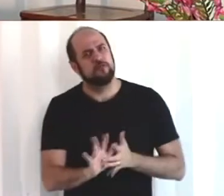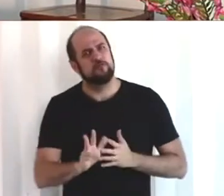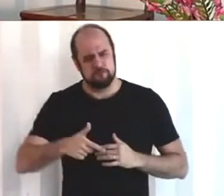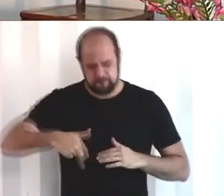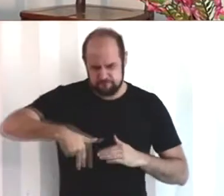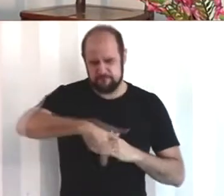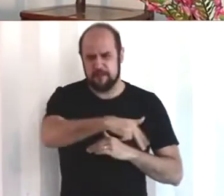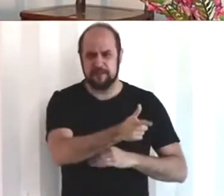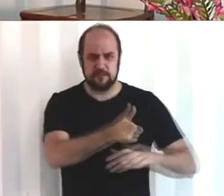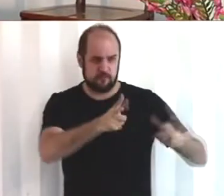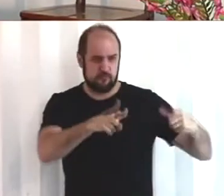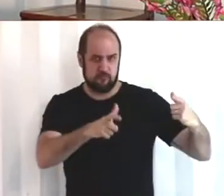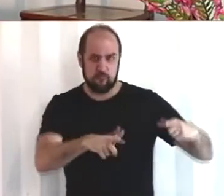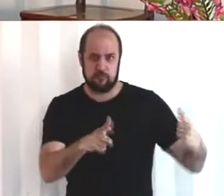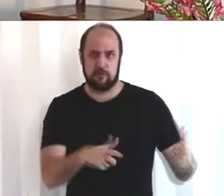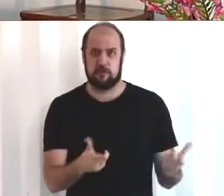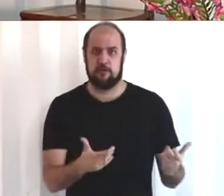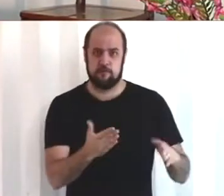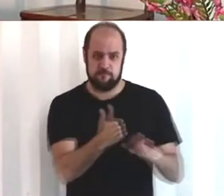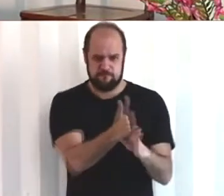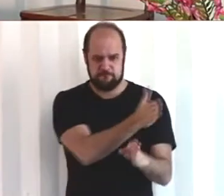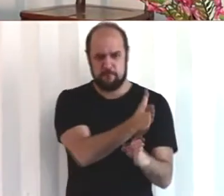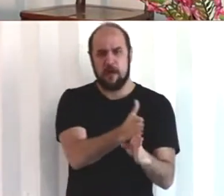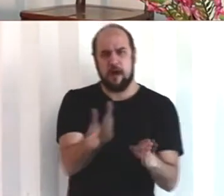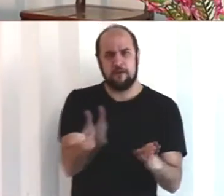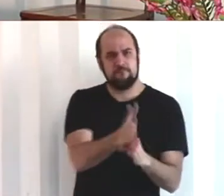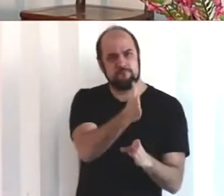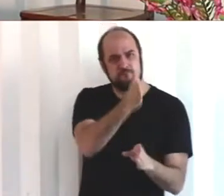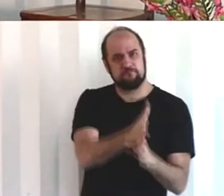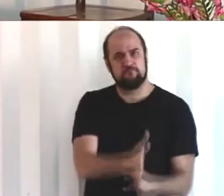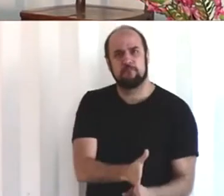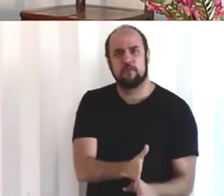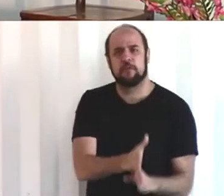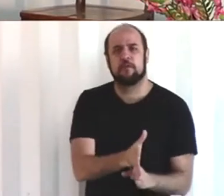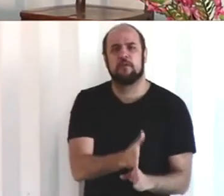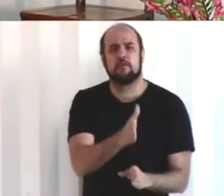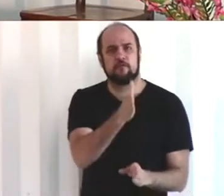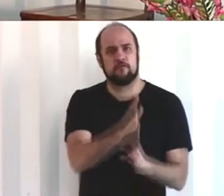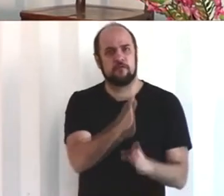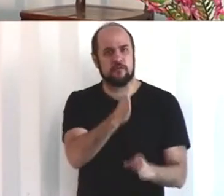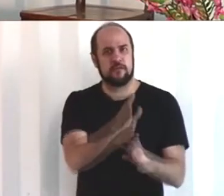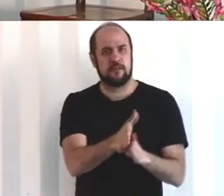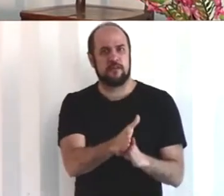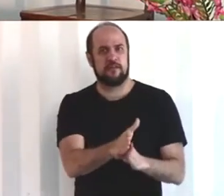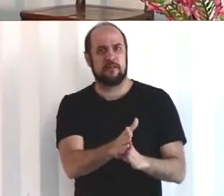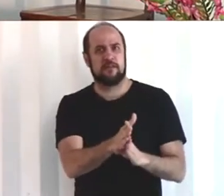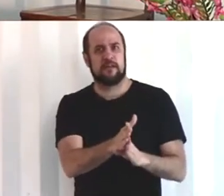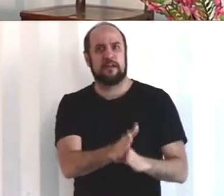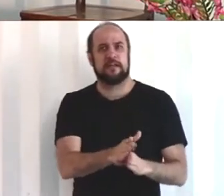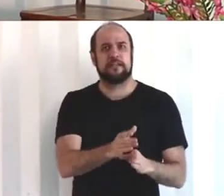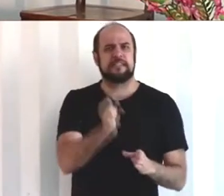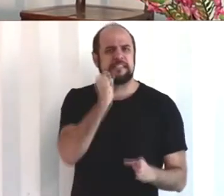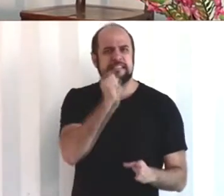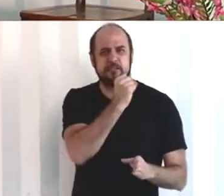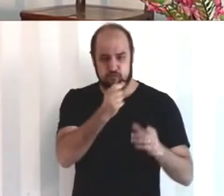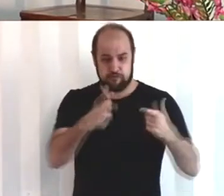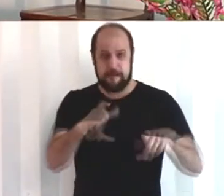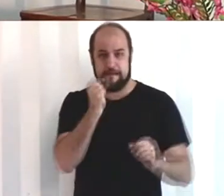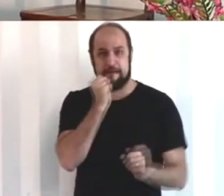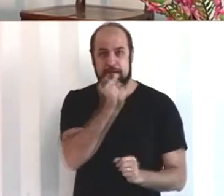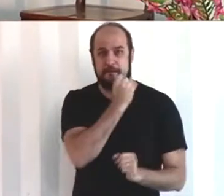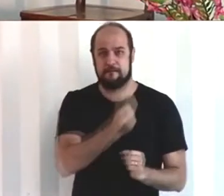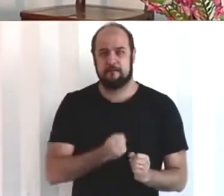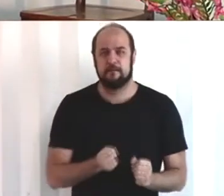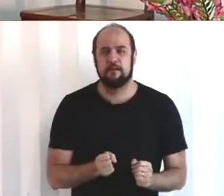passando por essa região, limítrofe ali, fronteira com a Galileia e a Samaria, e ele, ao entrar